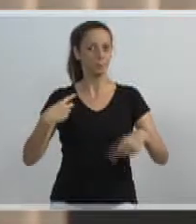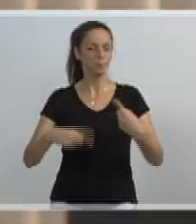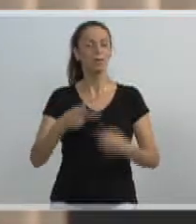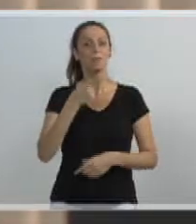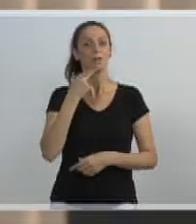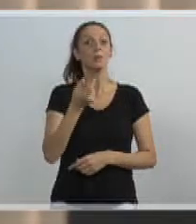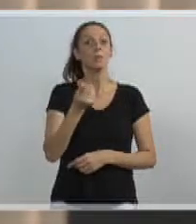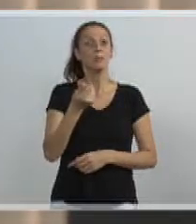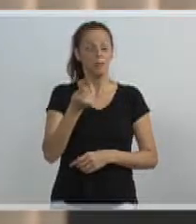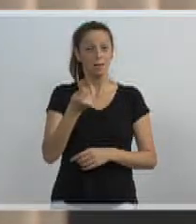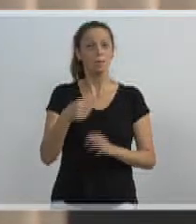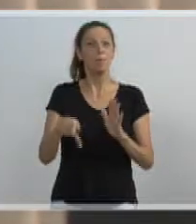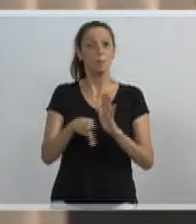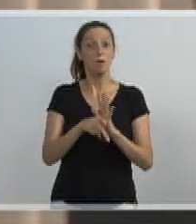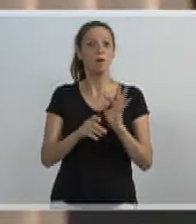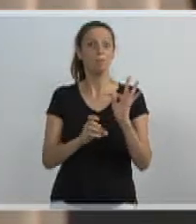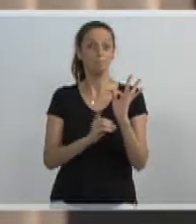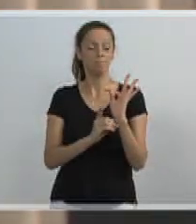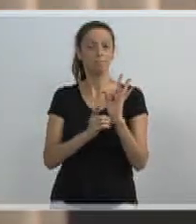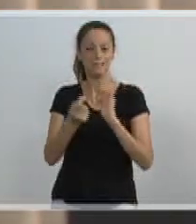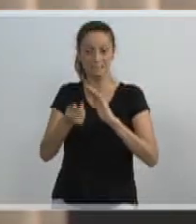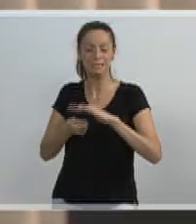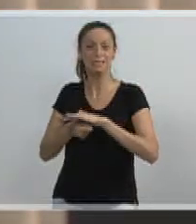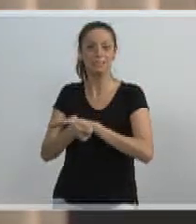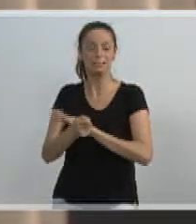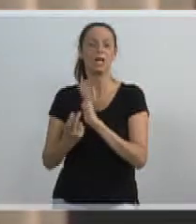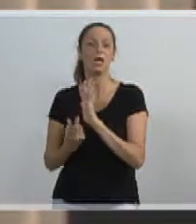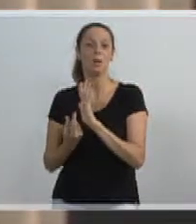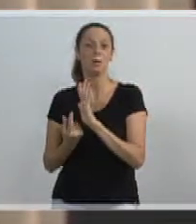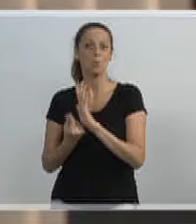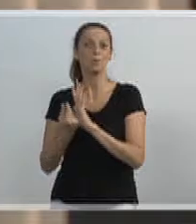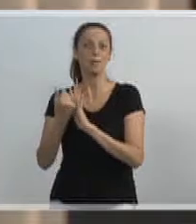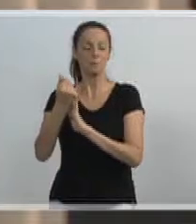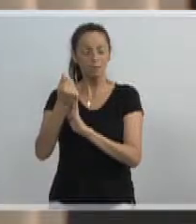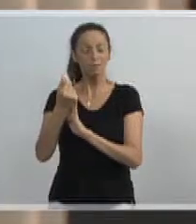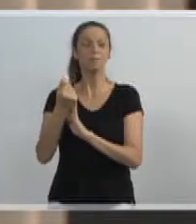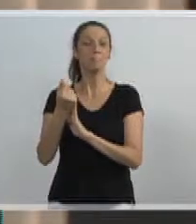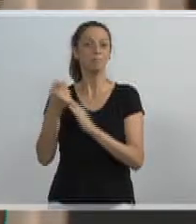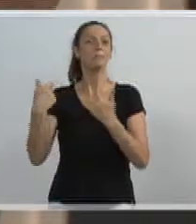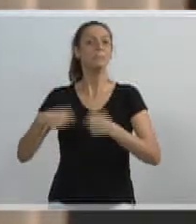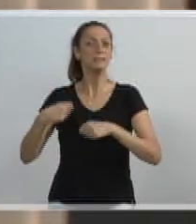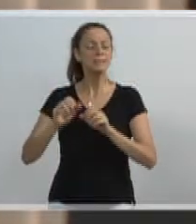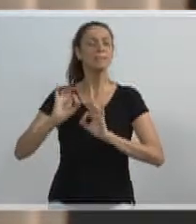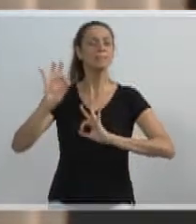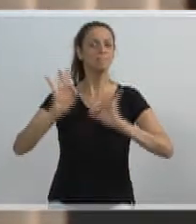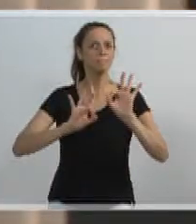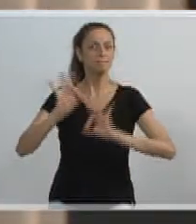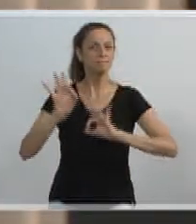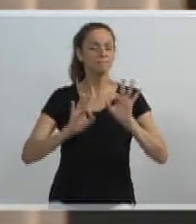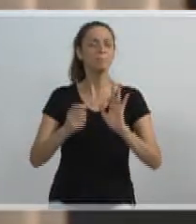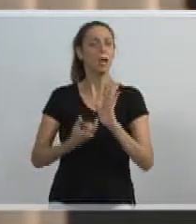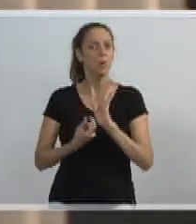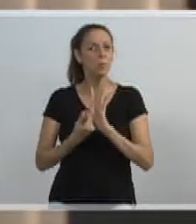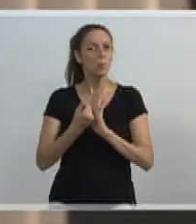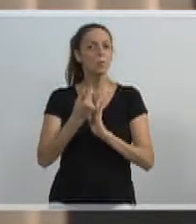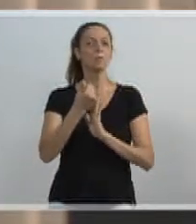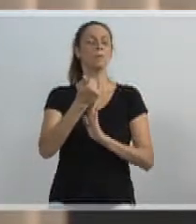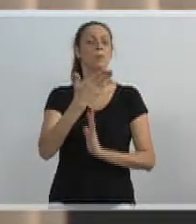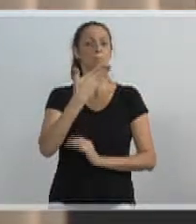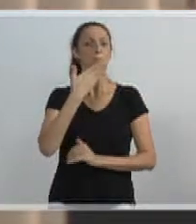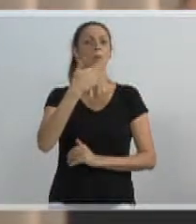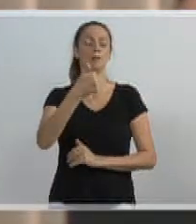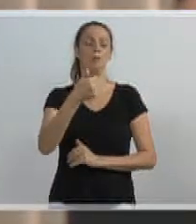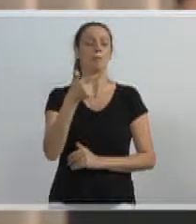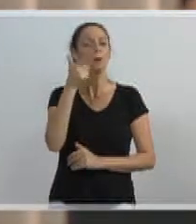da Fundação do Esporte. No final de ano, a gente tem que elaborar, junto com o líder do governo e demais vereadores, a gente consiga colocar um orçamento um pouquinho melhor